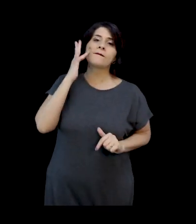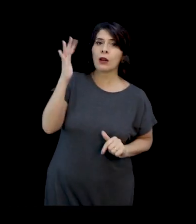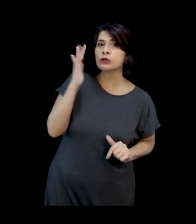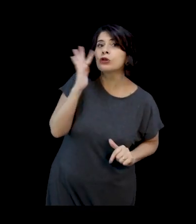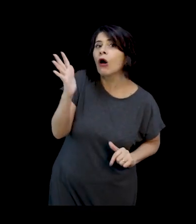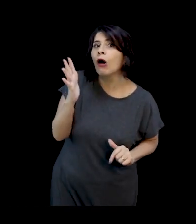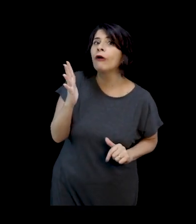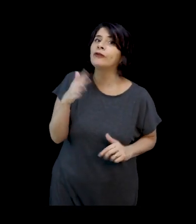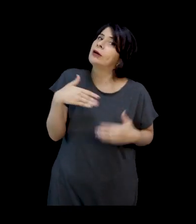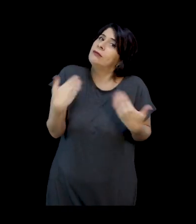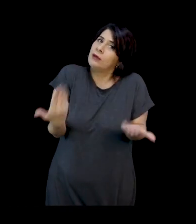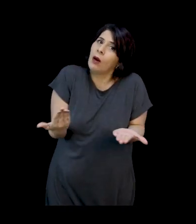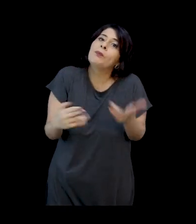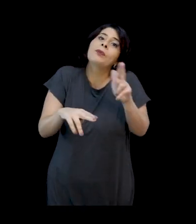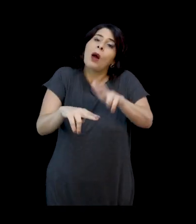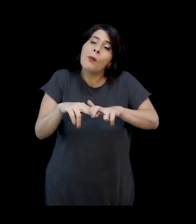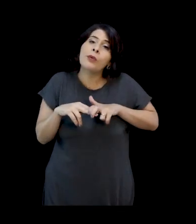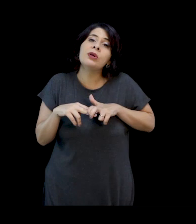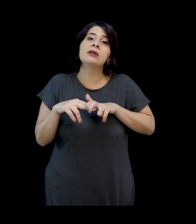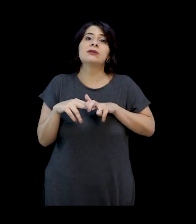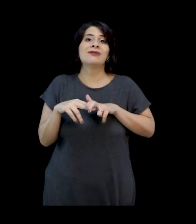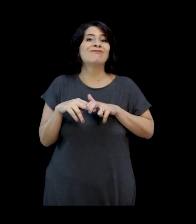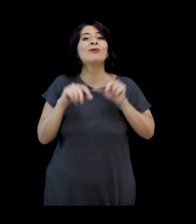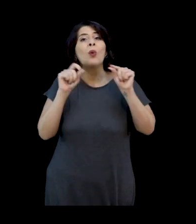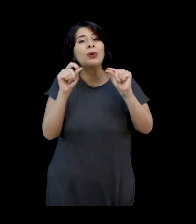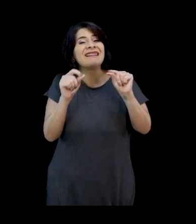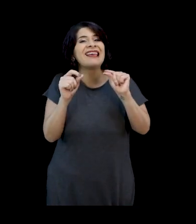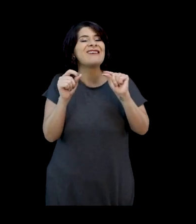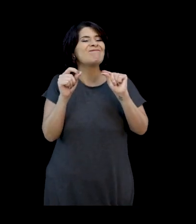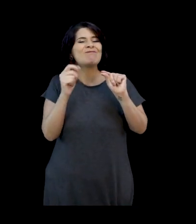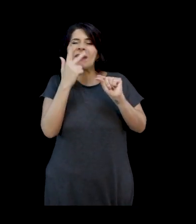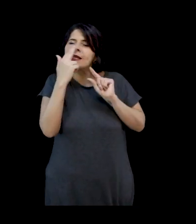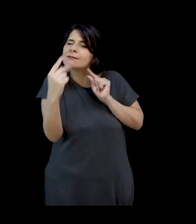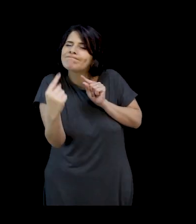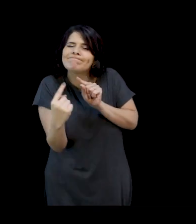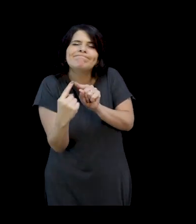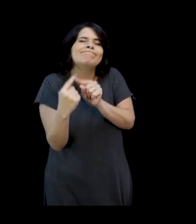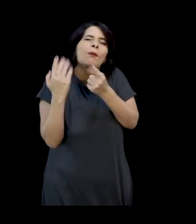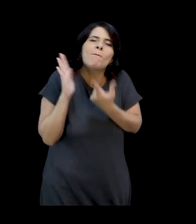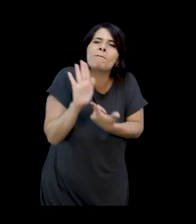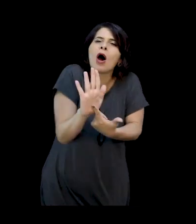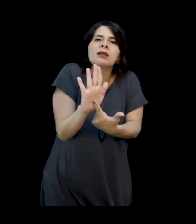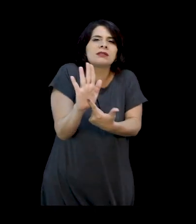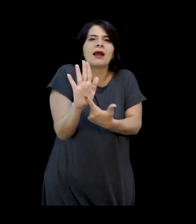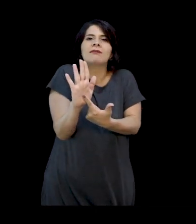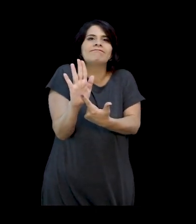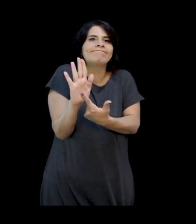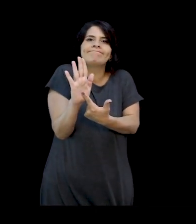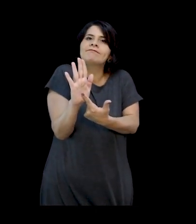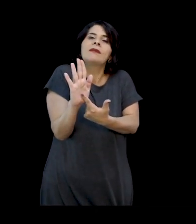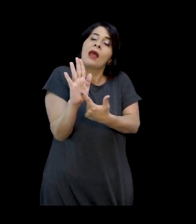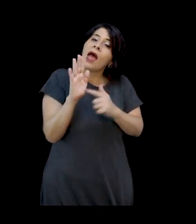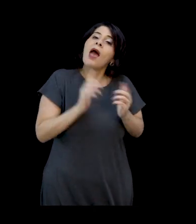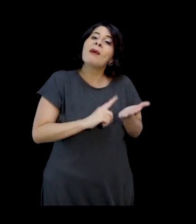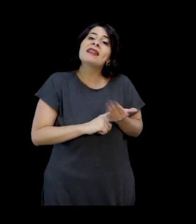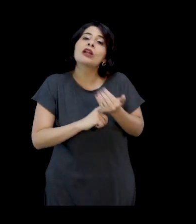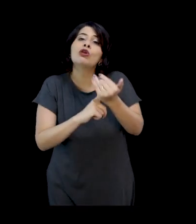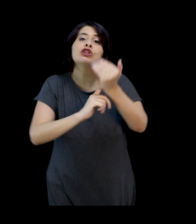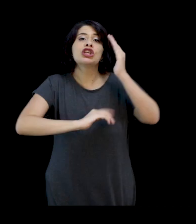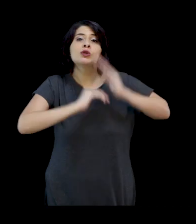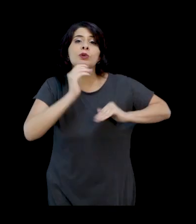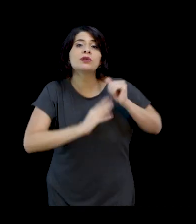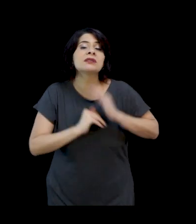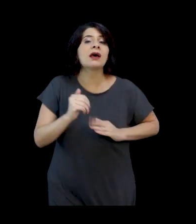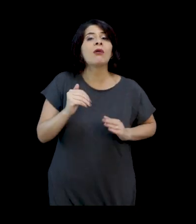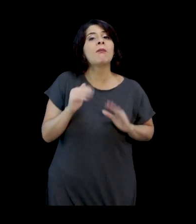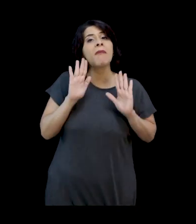etc. Em dado momento, aquilo que faz sentido porque expressa uma problemática cultural imediata, aquilo se transforma numa espécie